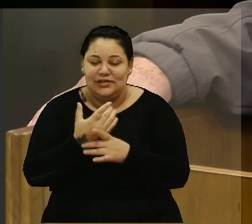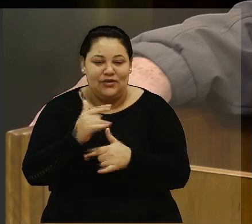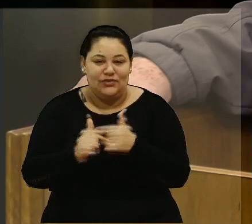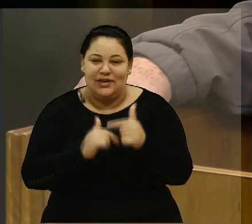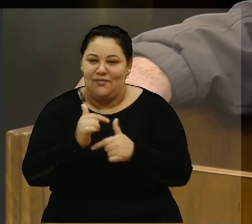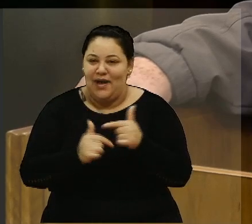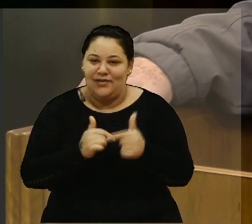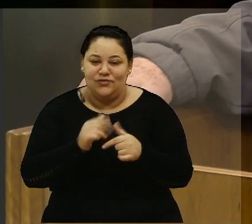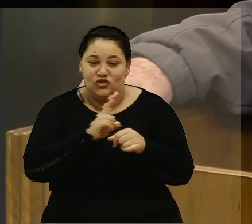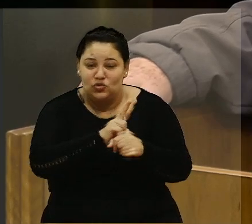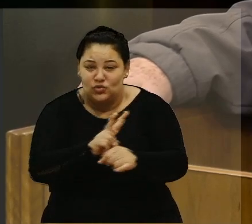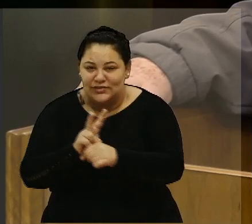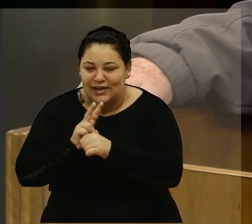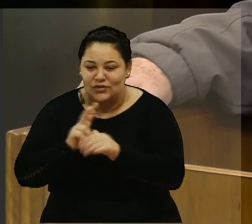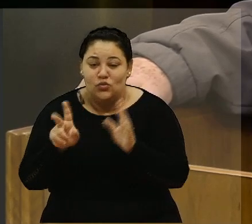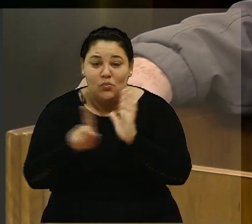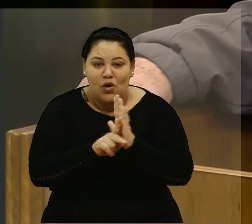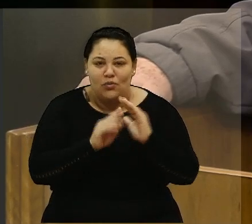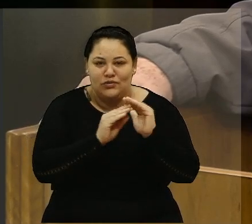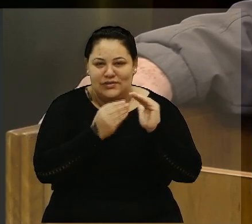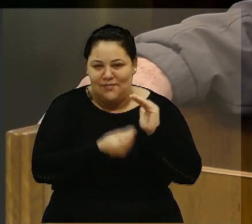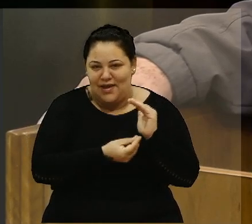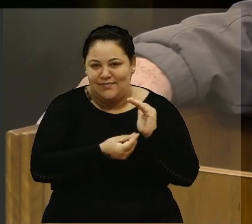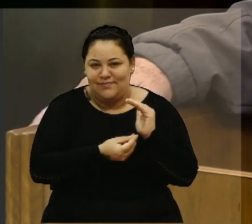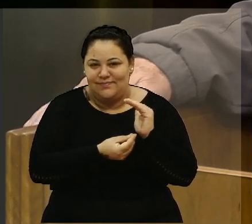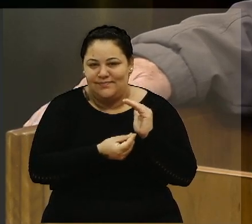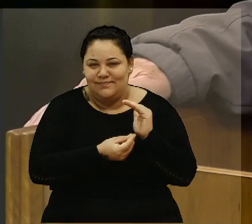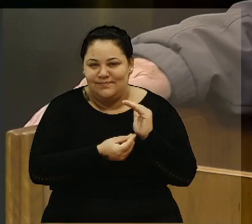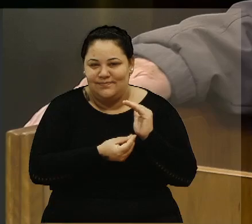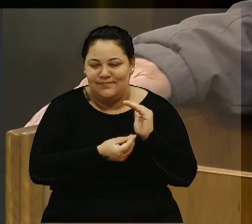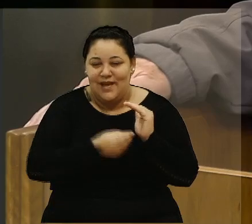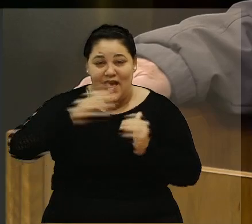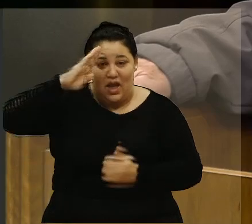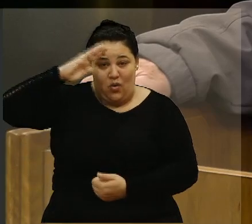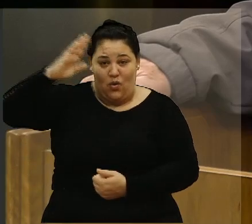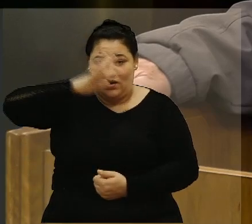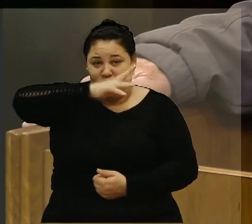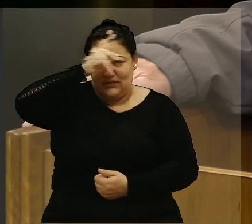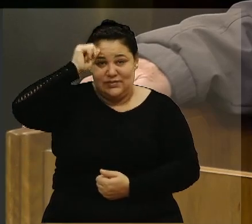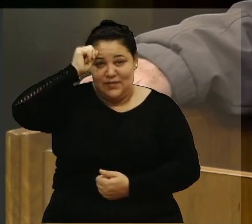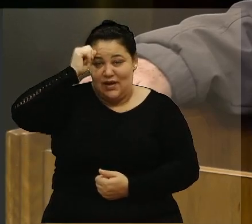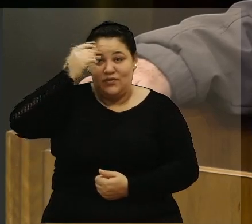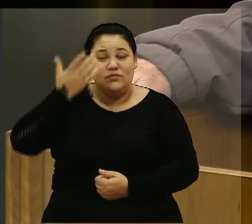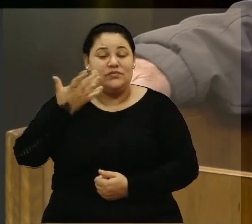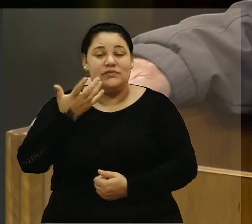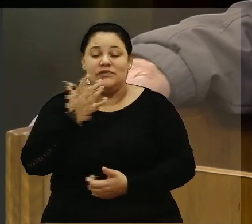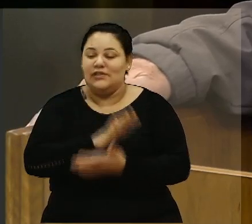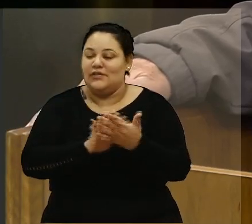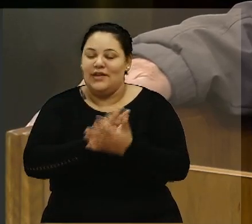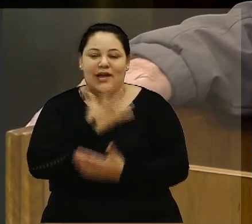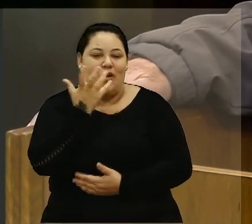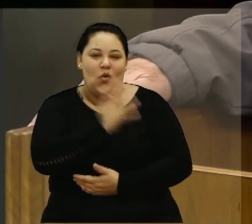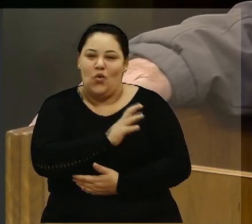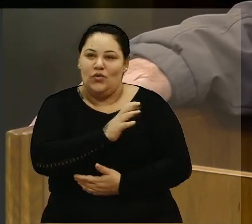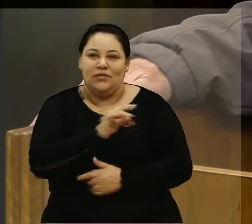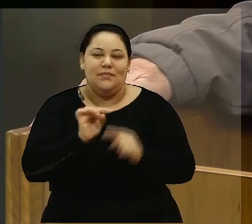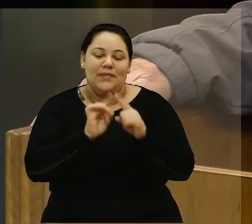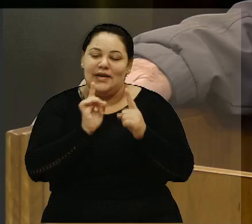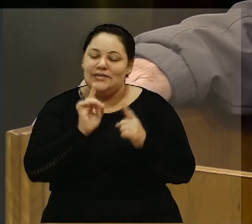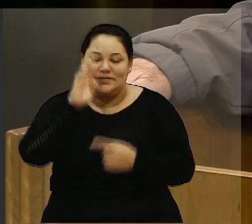de vigilância do próprio SAMAI. A Guarda Municipal, não tenho nada contra a Guarda Municipal, mas não cumpre esse